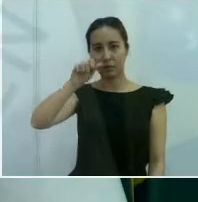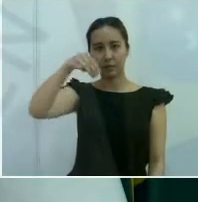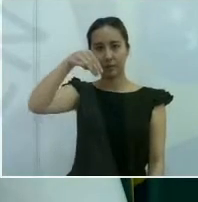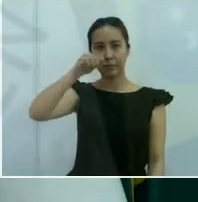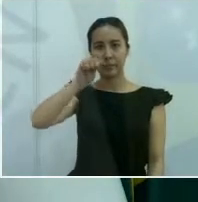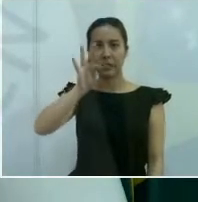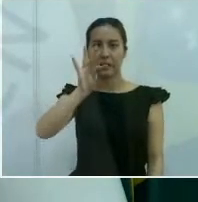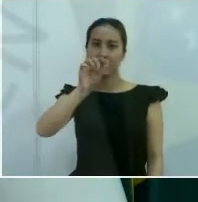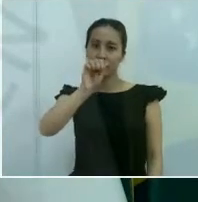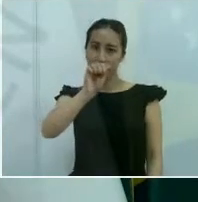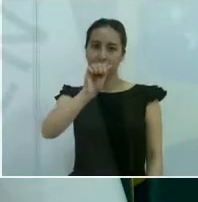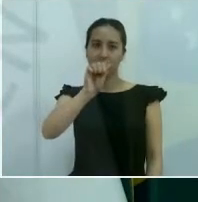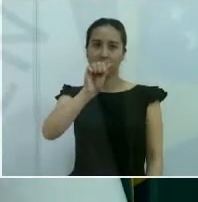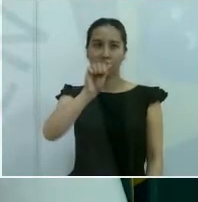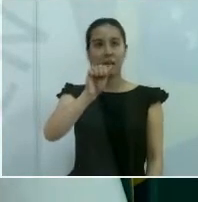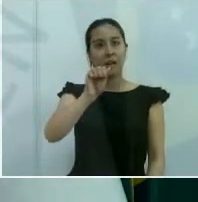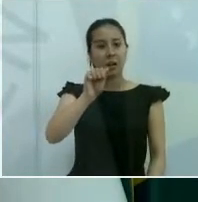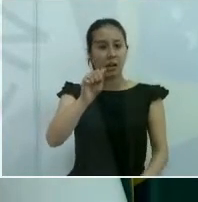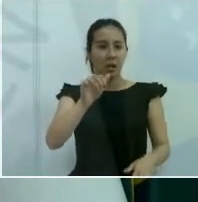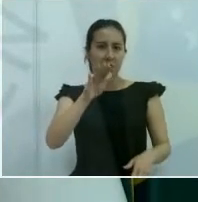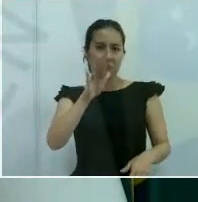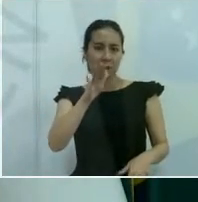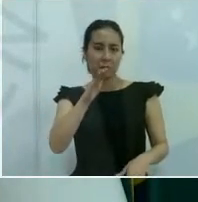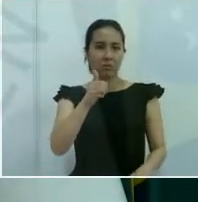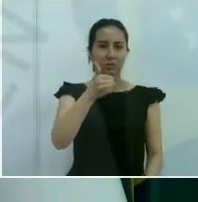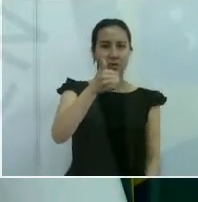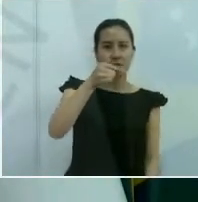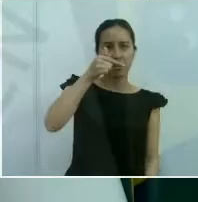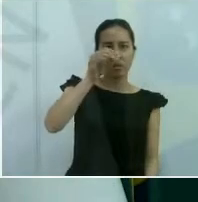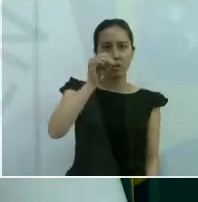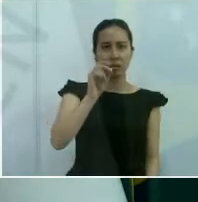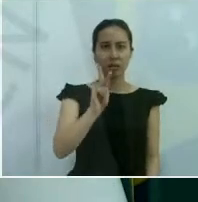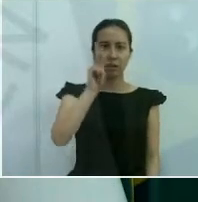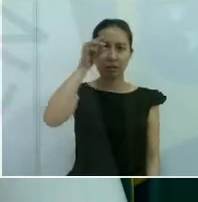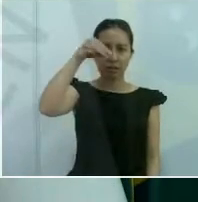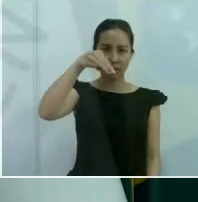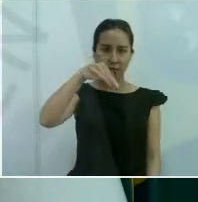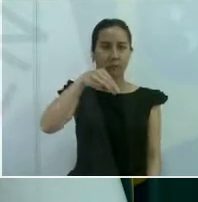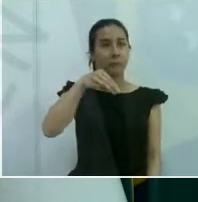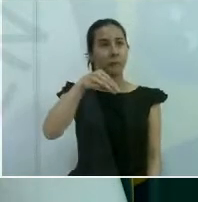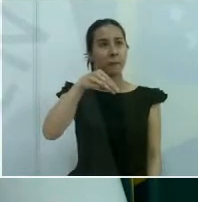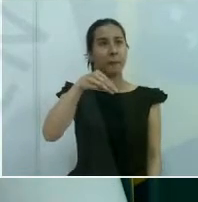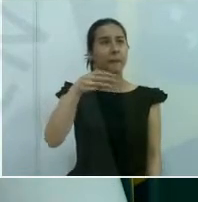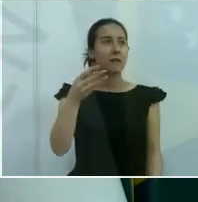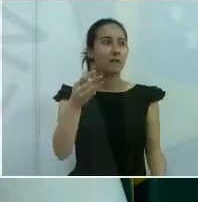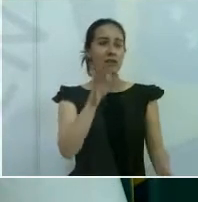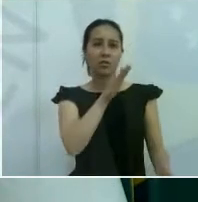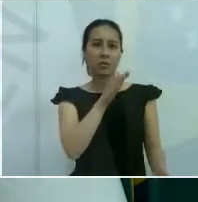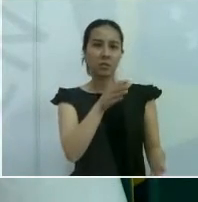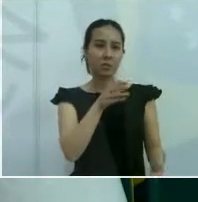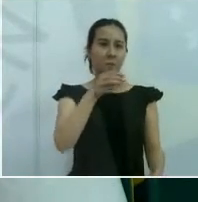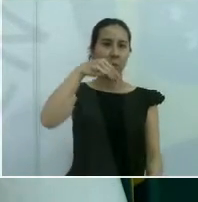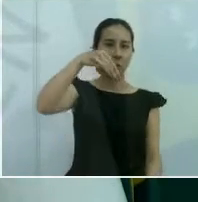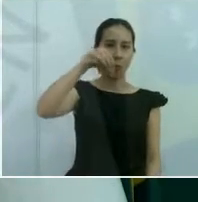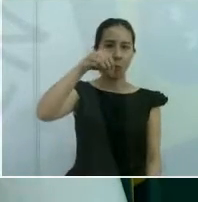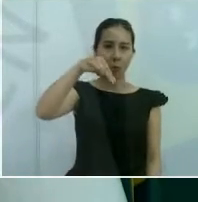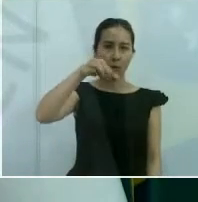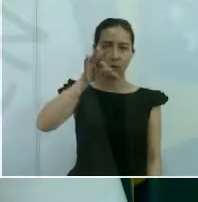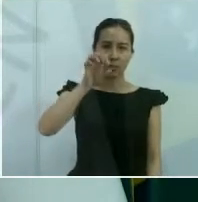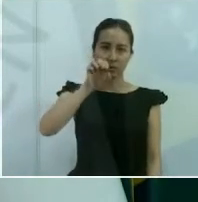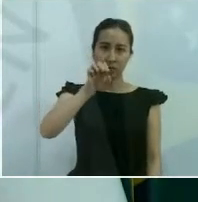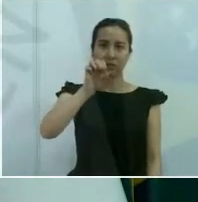uns 70 quilômetros mais ou menos isso foi na sala do hotel entrou no carro de boi provavelmente na sola do